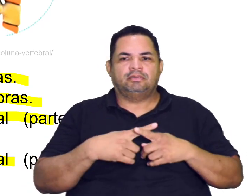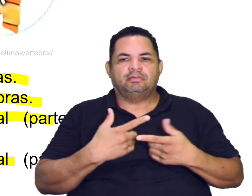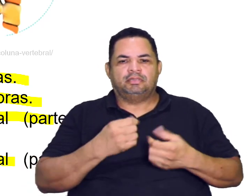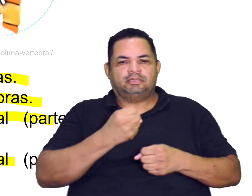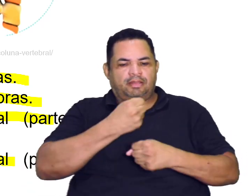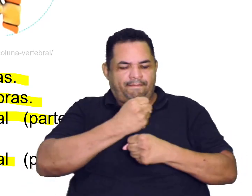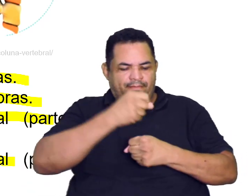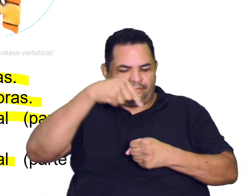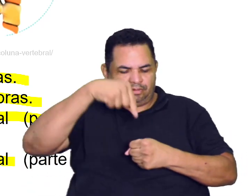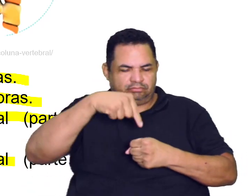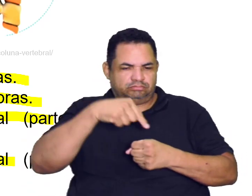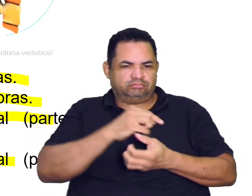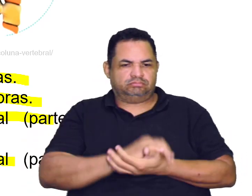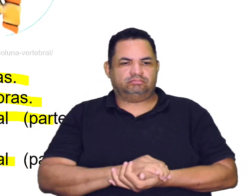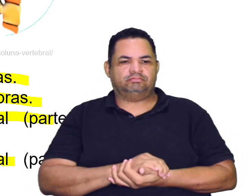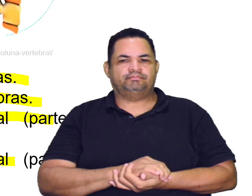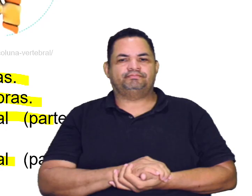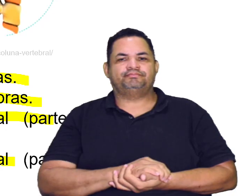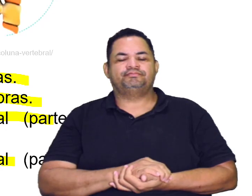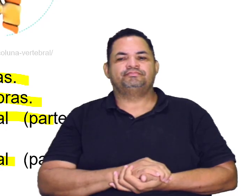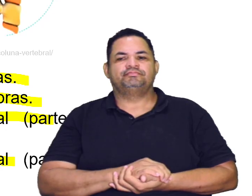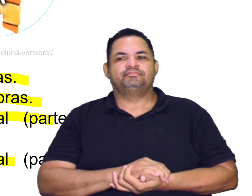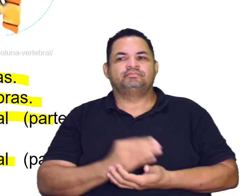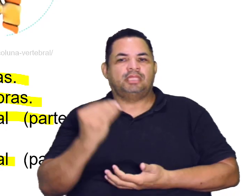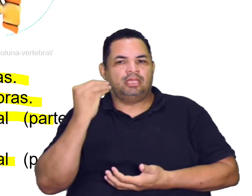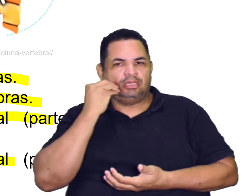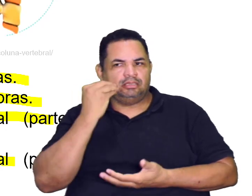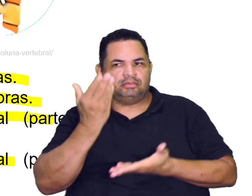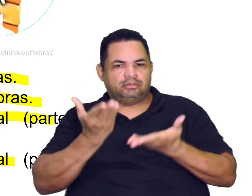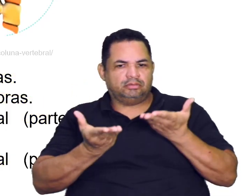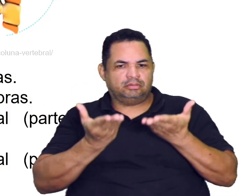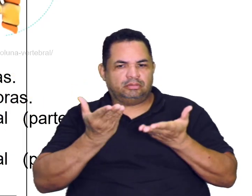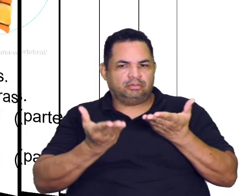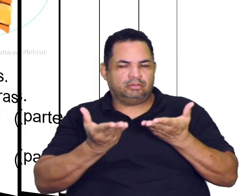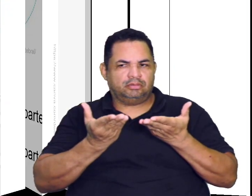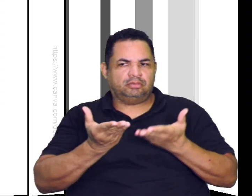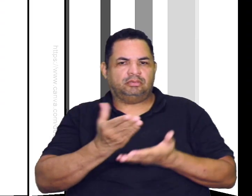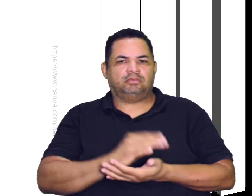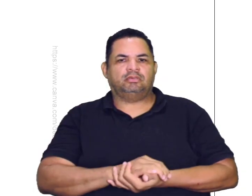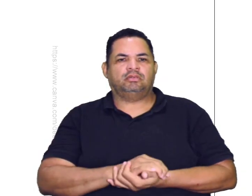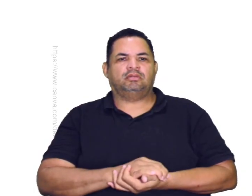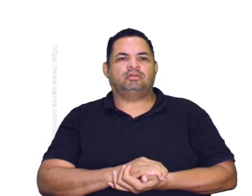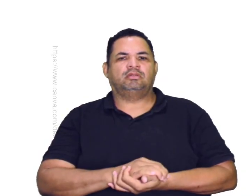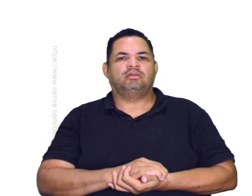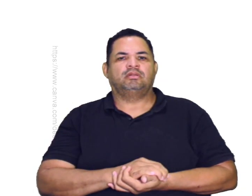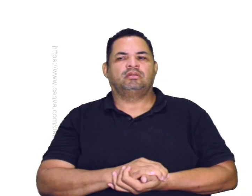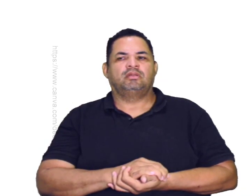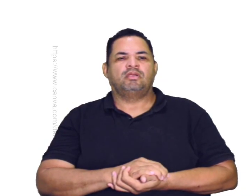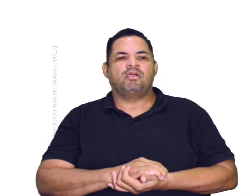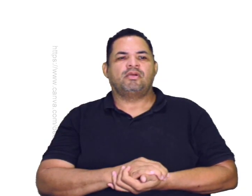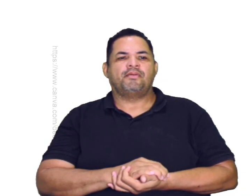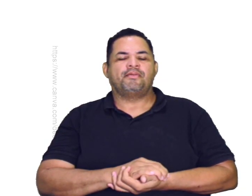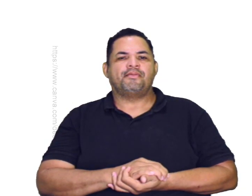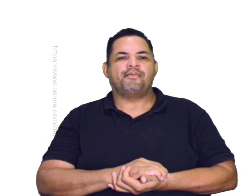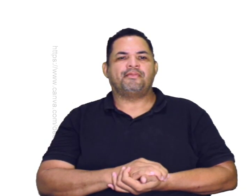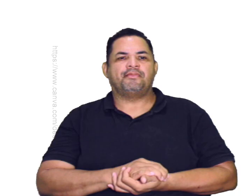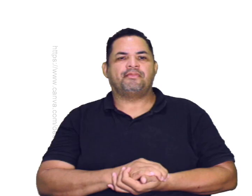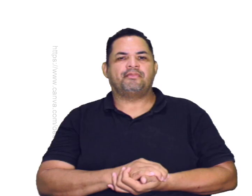vai achatar o disco, tá bom? Então, tenta manter o equilíbrio aí no deslocamento de um